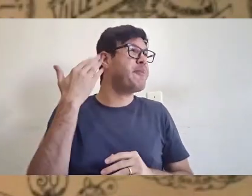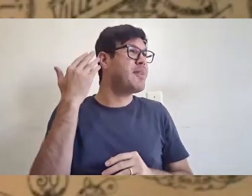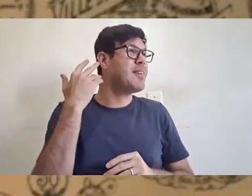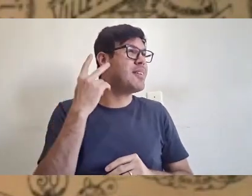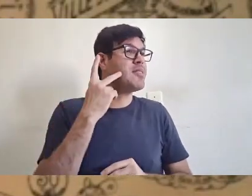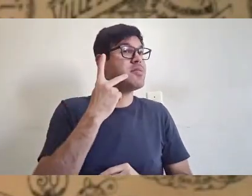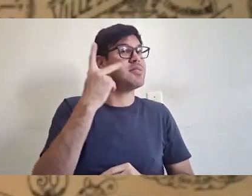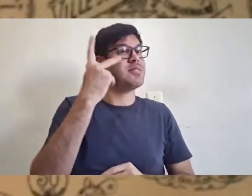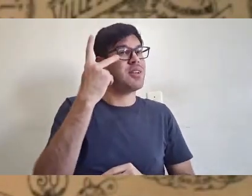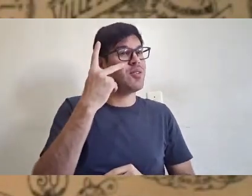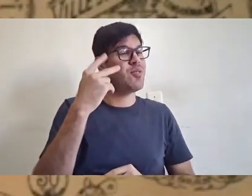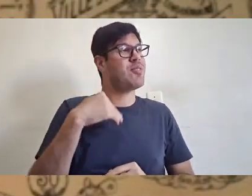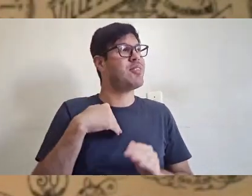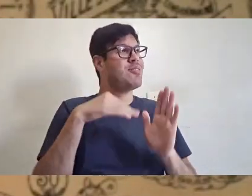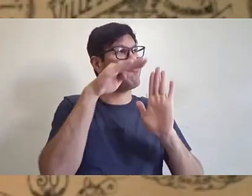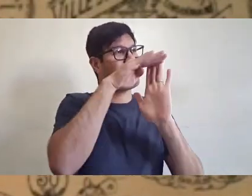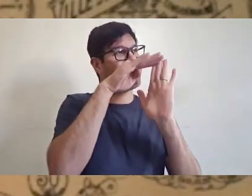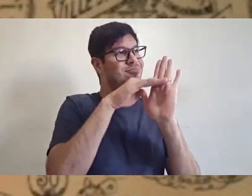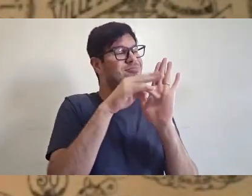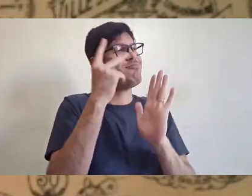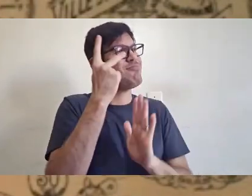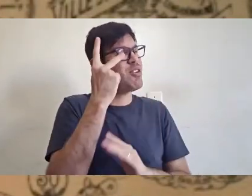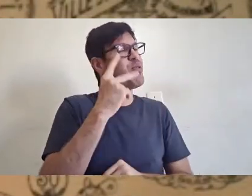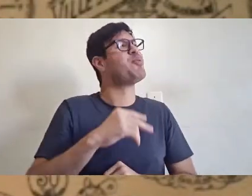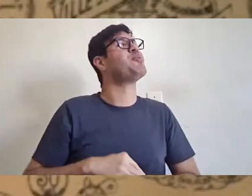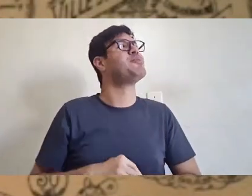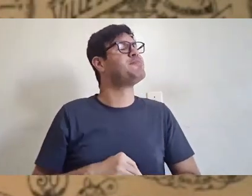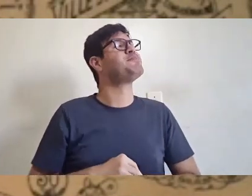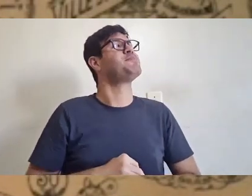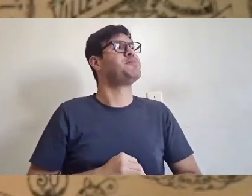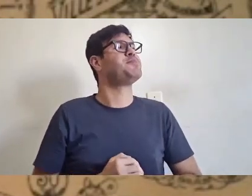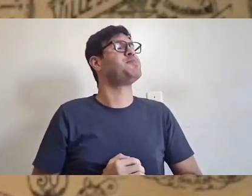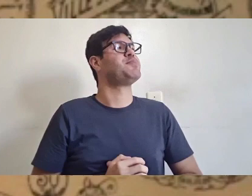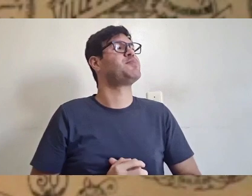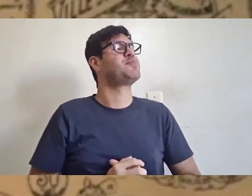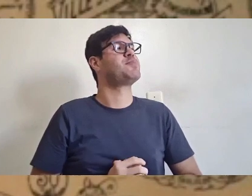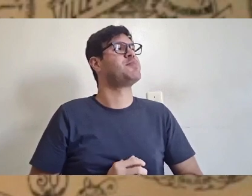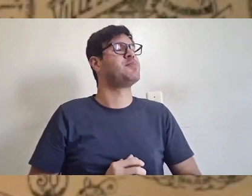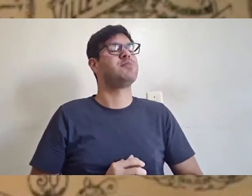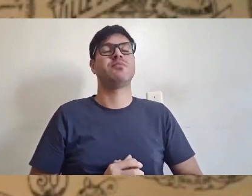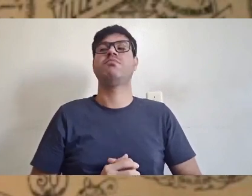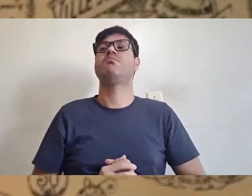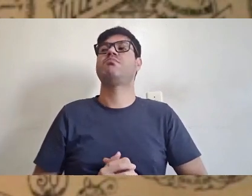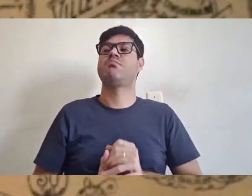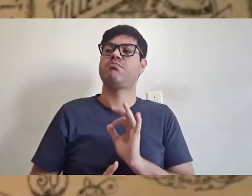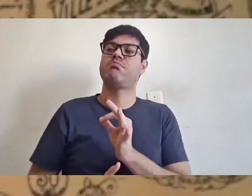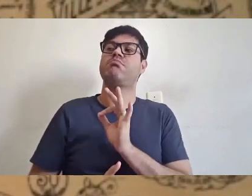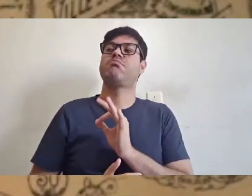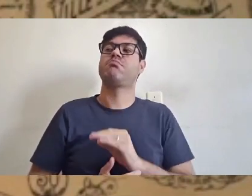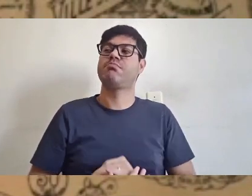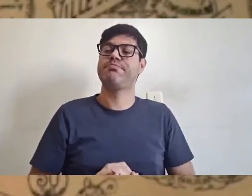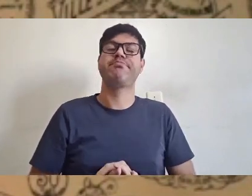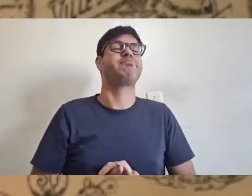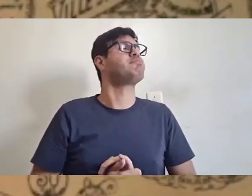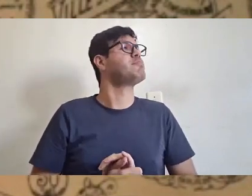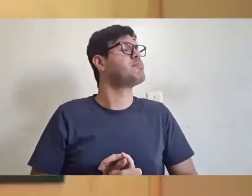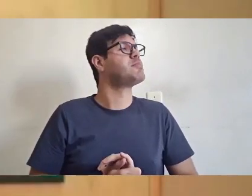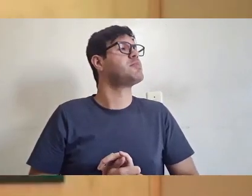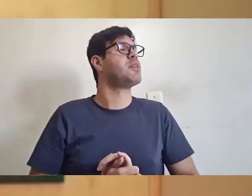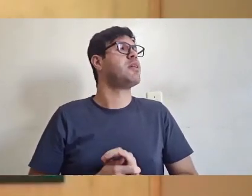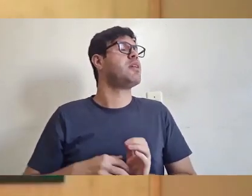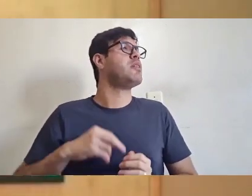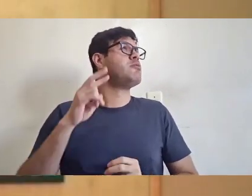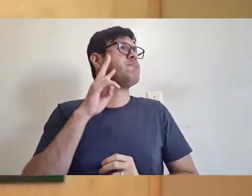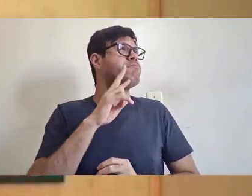Era o Ivan Zurita com O Ivan Zurita 1.077. e eu em segundo lugar. Tá certo. Aí Que ano foi, Pedro? eu fui vereador